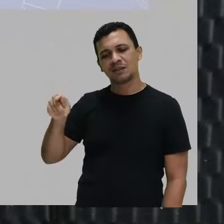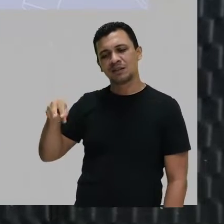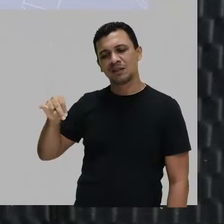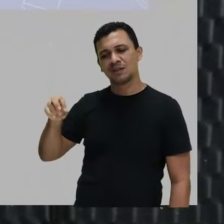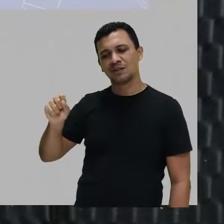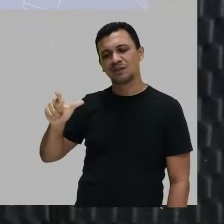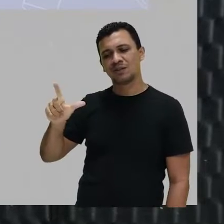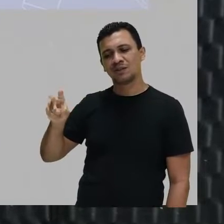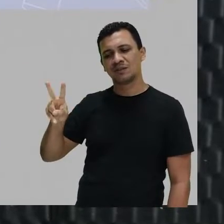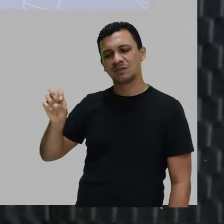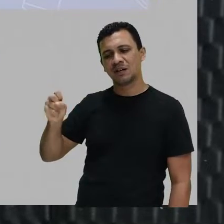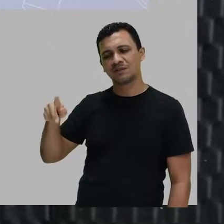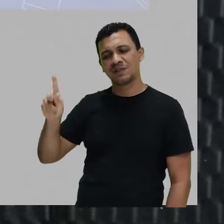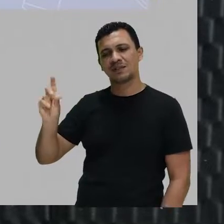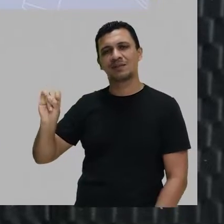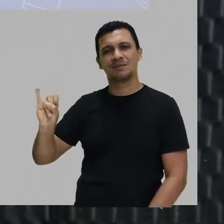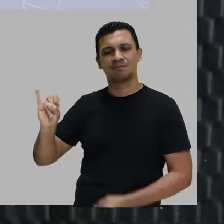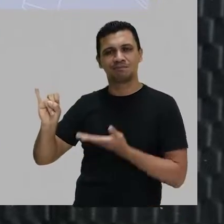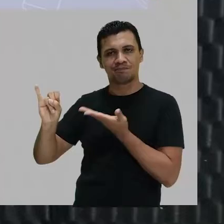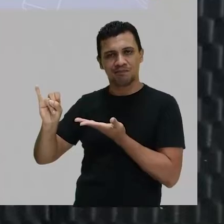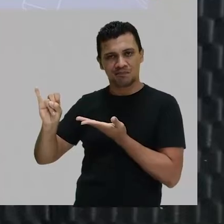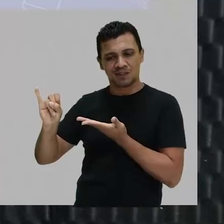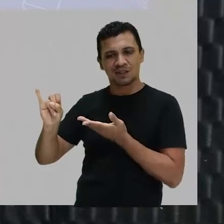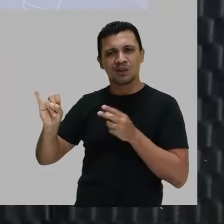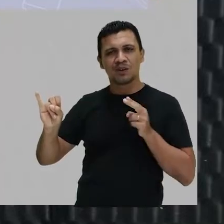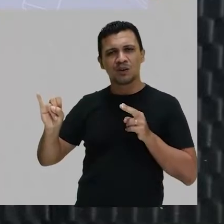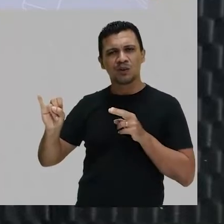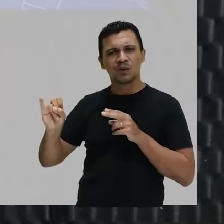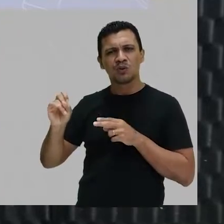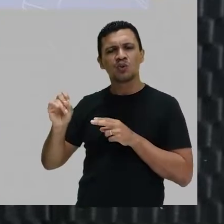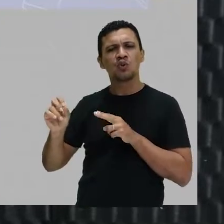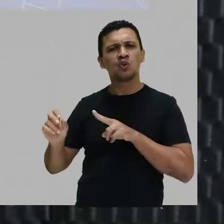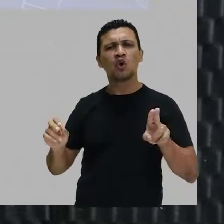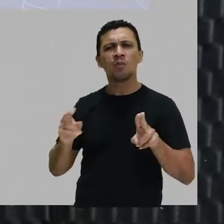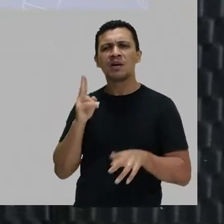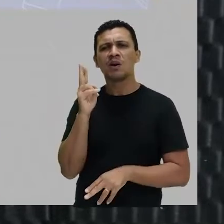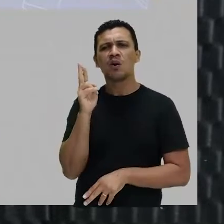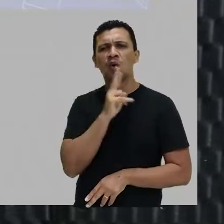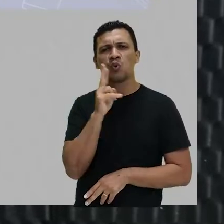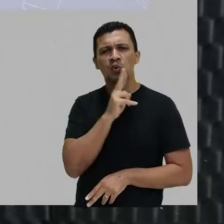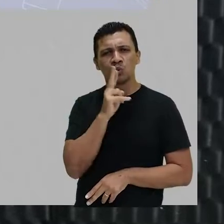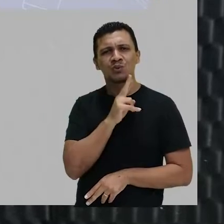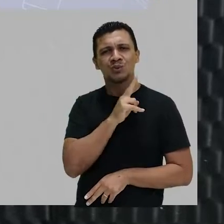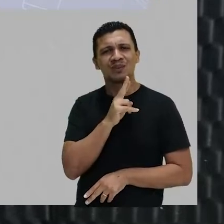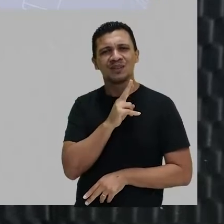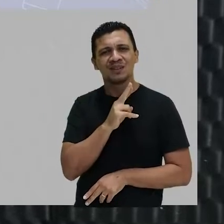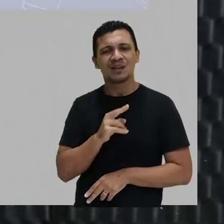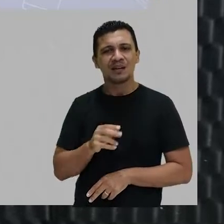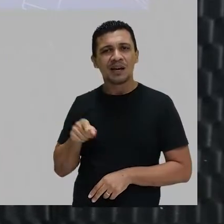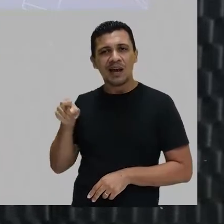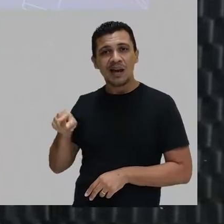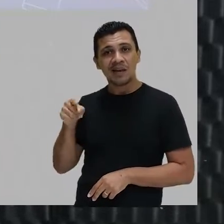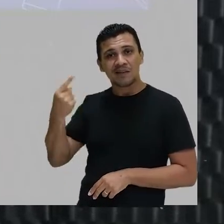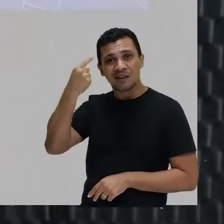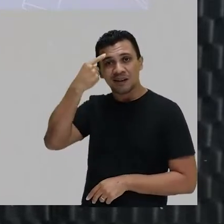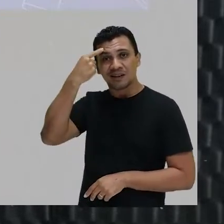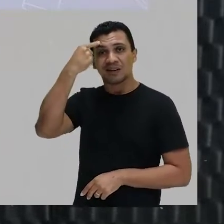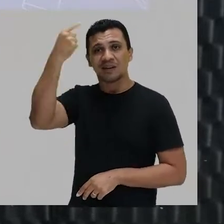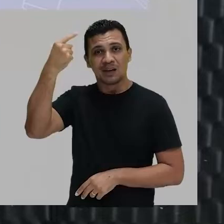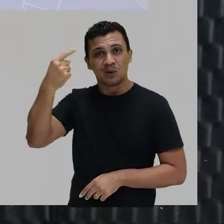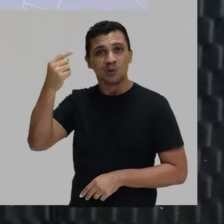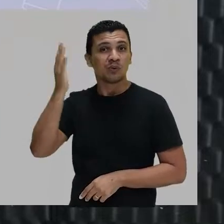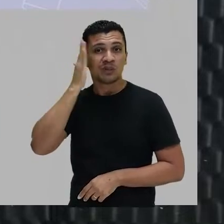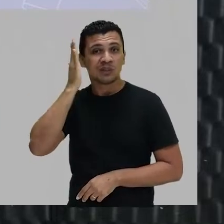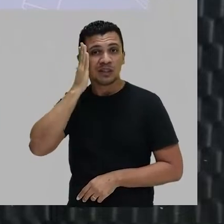intérprete. Stanislavski. Esse nome difícil, russo, ele criou um processo, um método de interpretação e ele tem uma